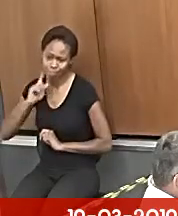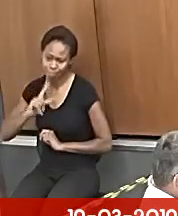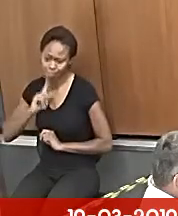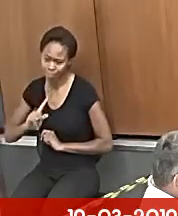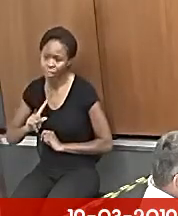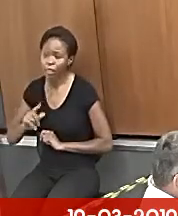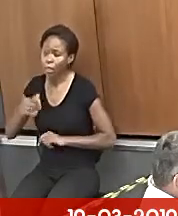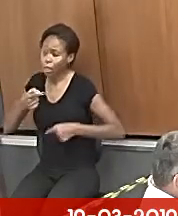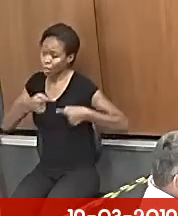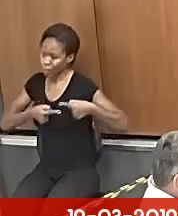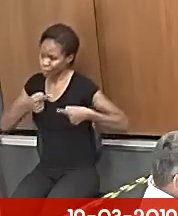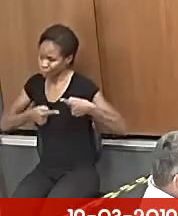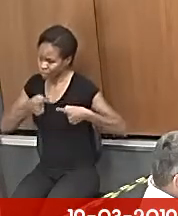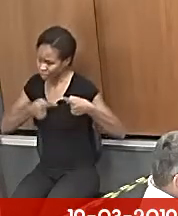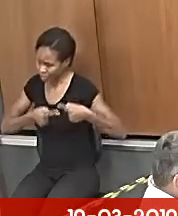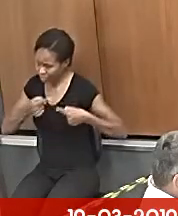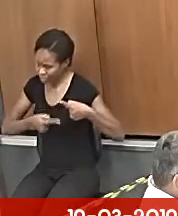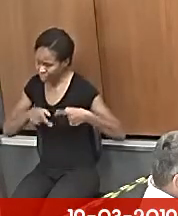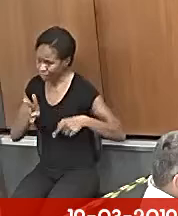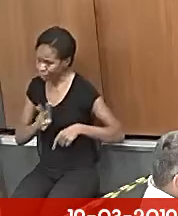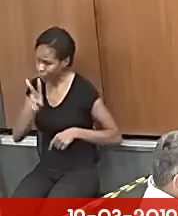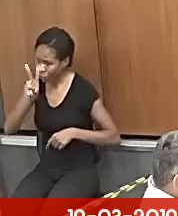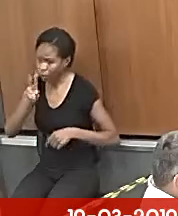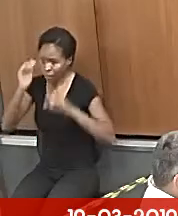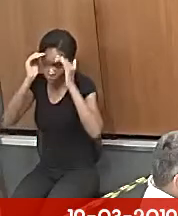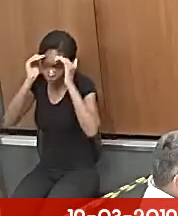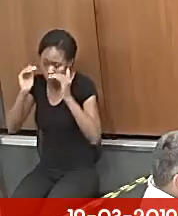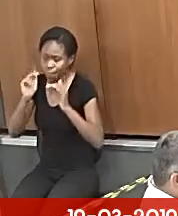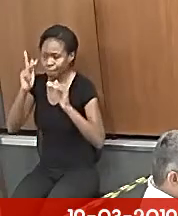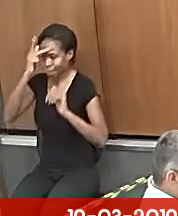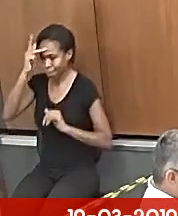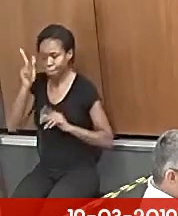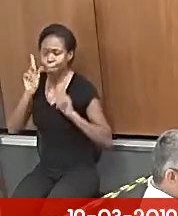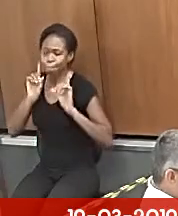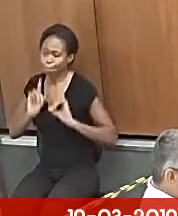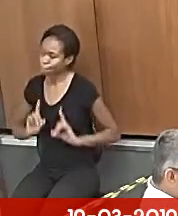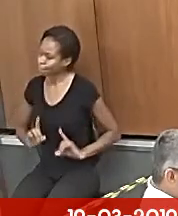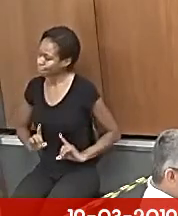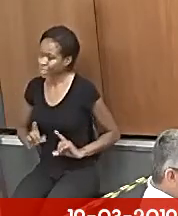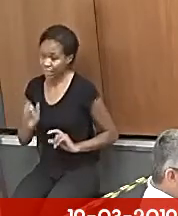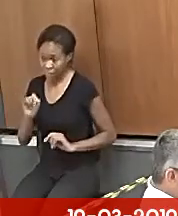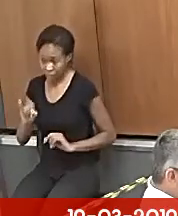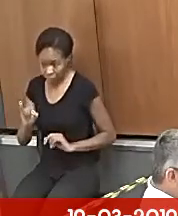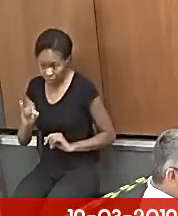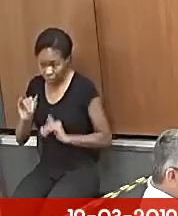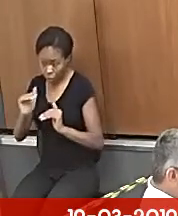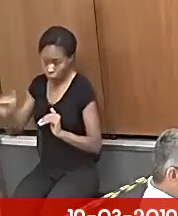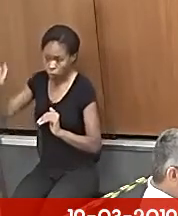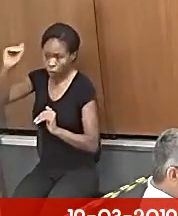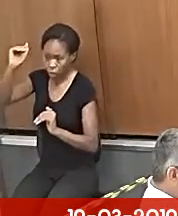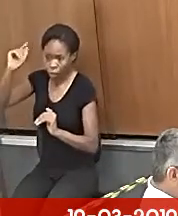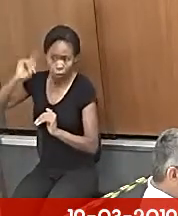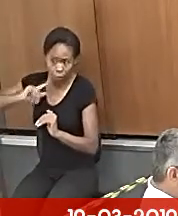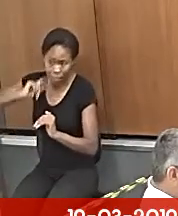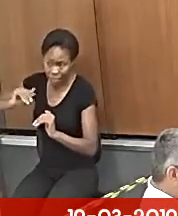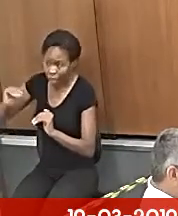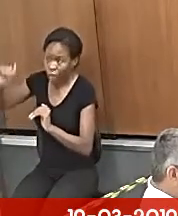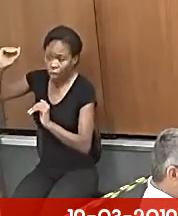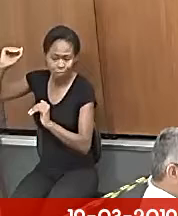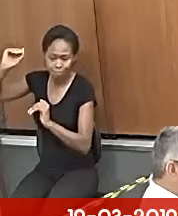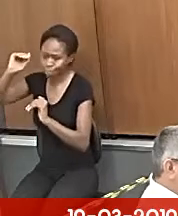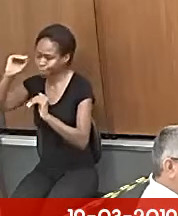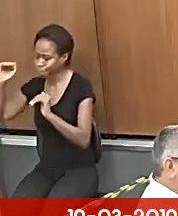de respeito da pessoa com deficiência se nós podemos colocar minas no ranking nós estamos lá embaixo